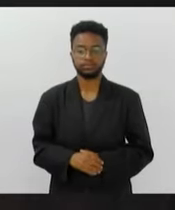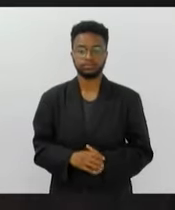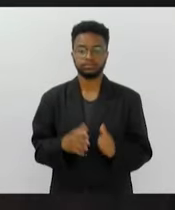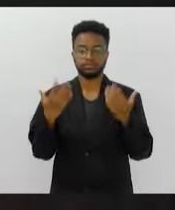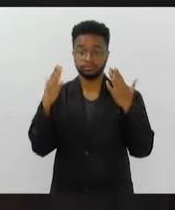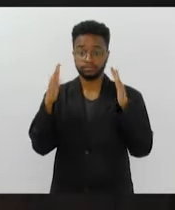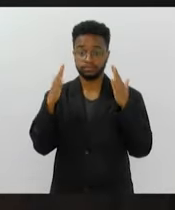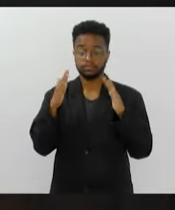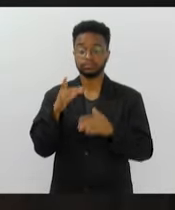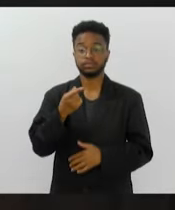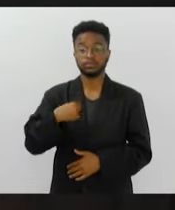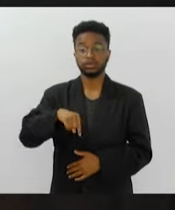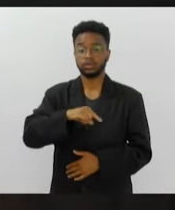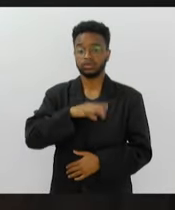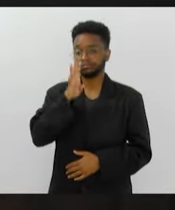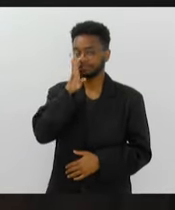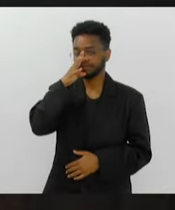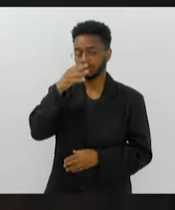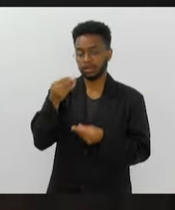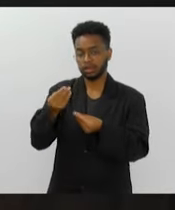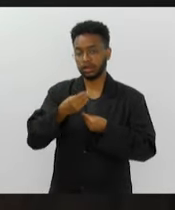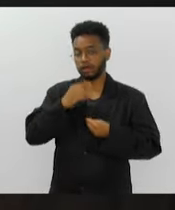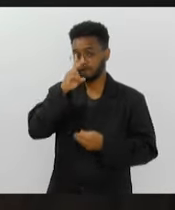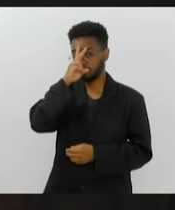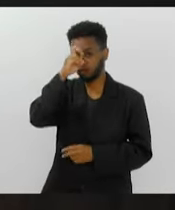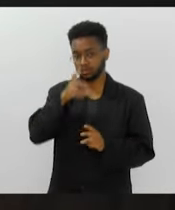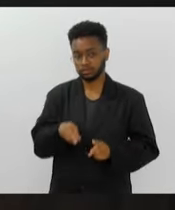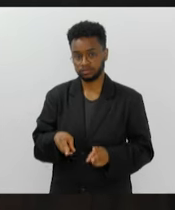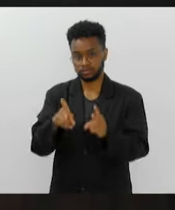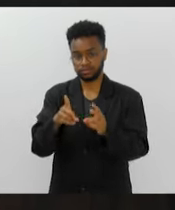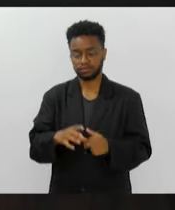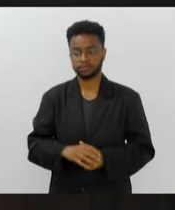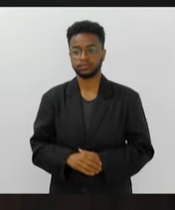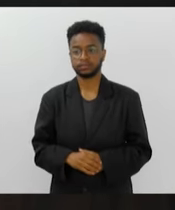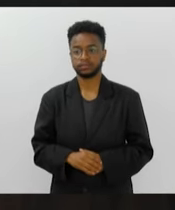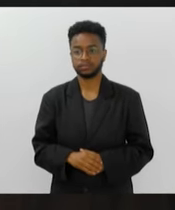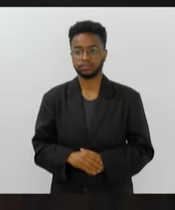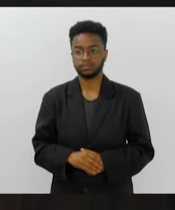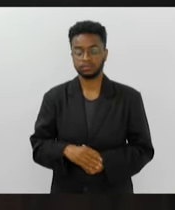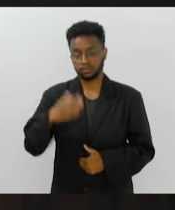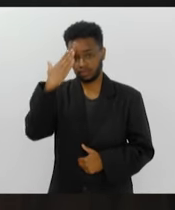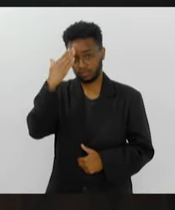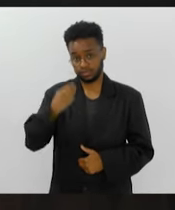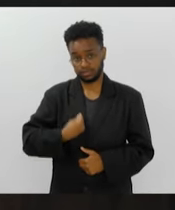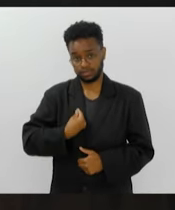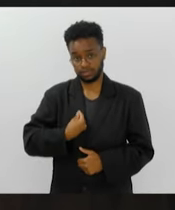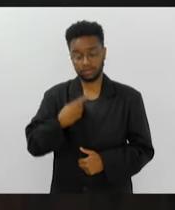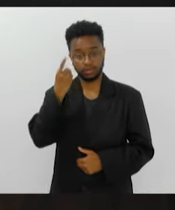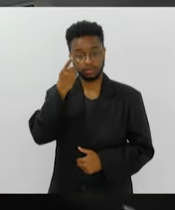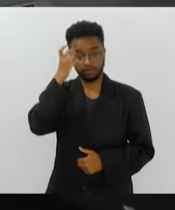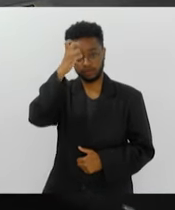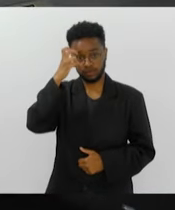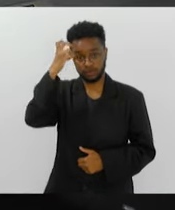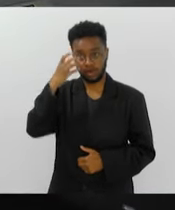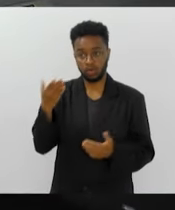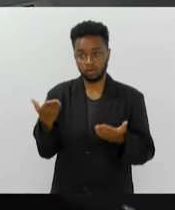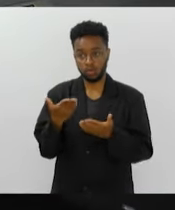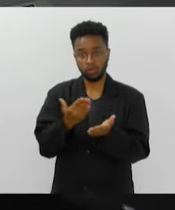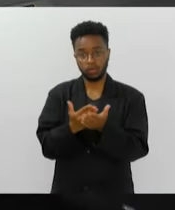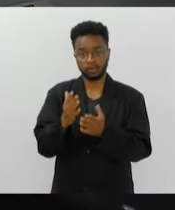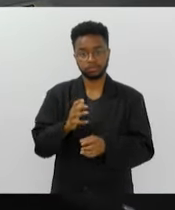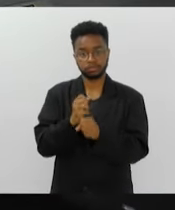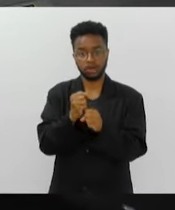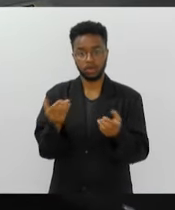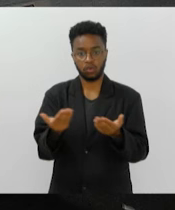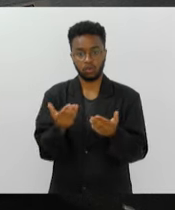perseverança é que nos dá força para vencer Obrigada pela presença de vocês deputada Verônica seu tempo só vai começar a contar a